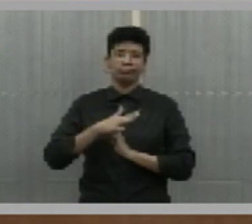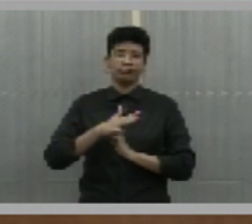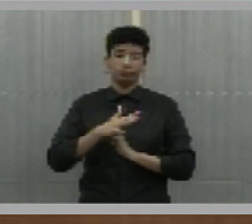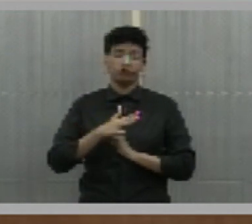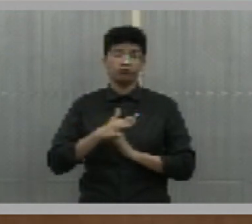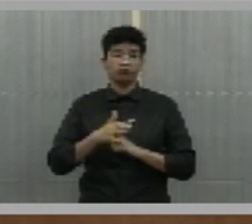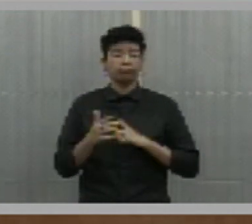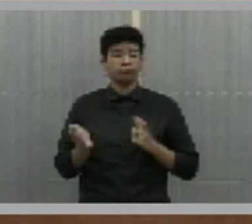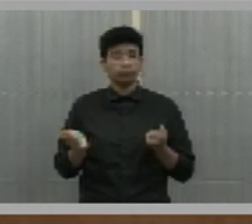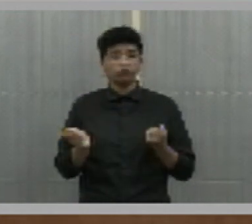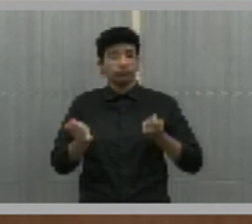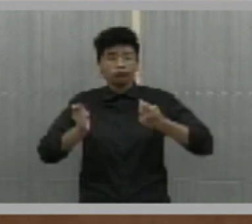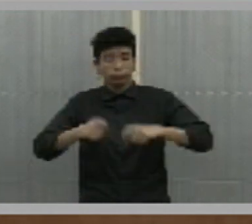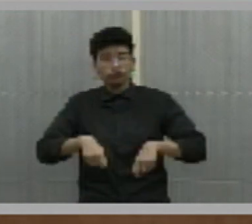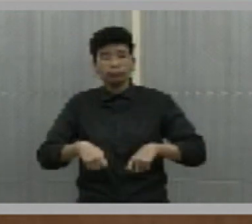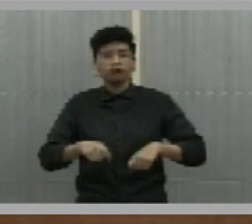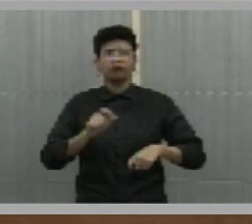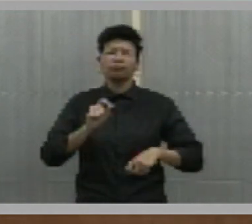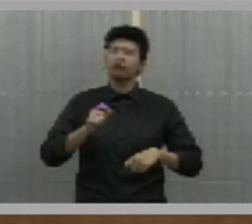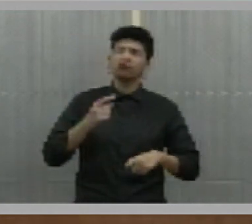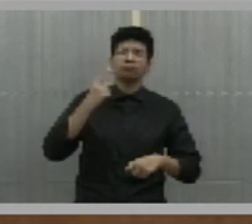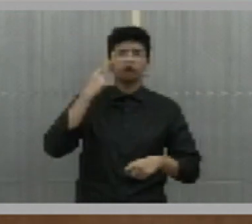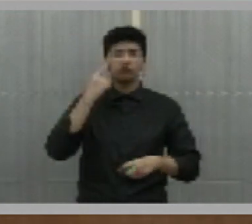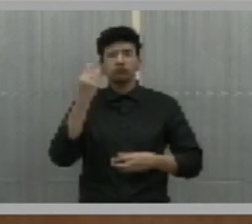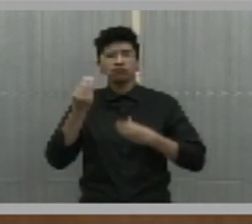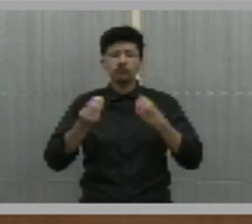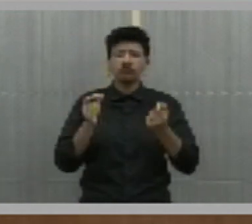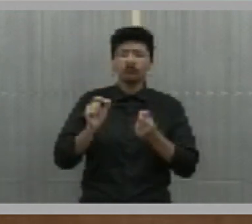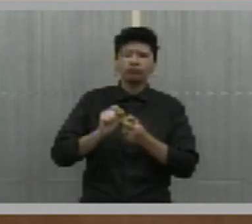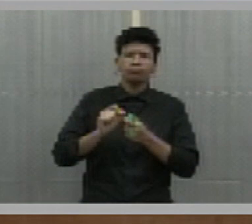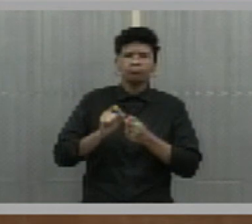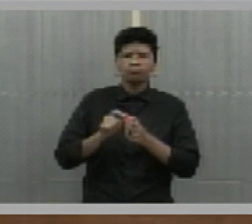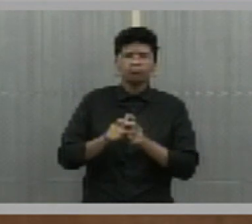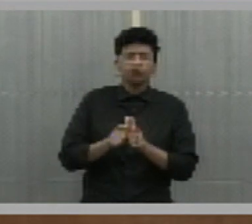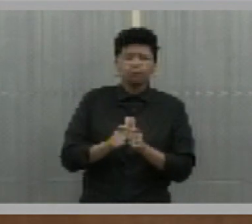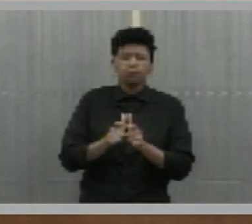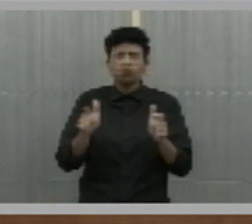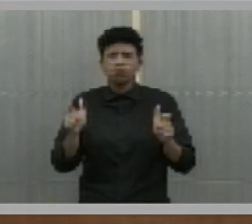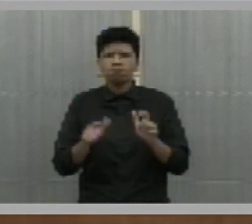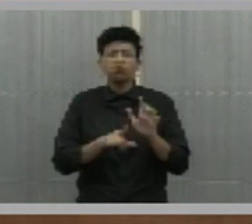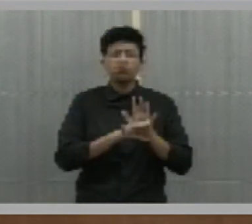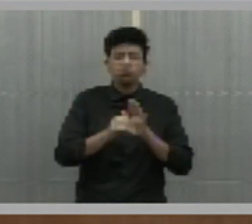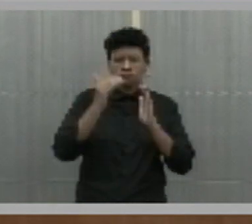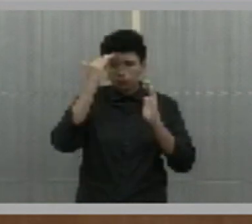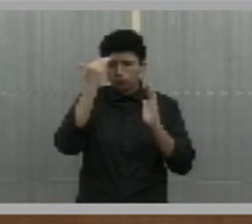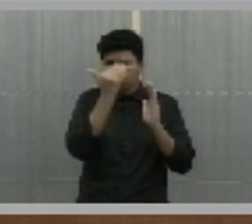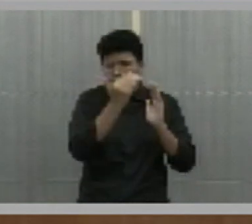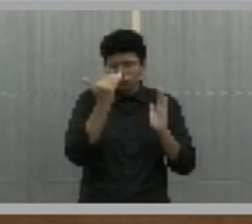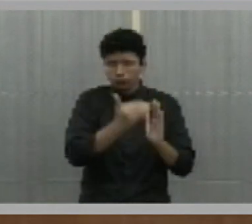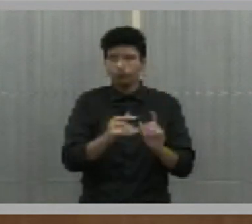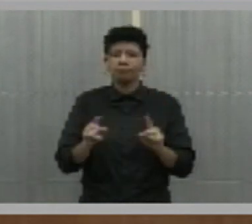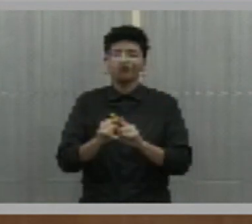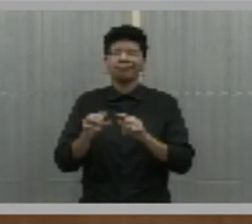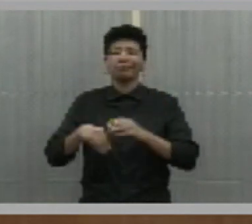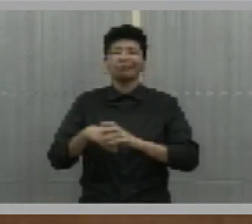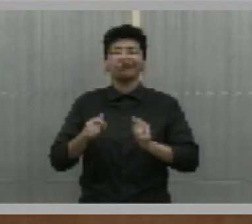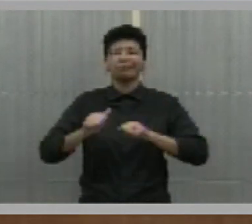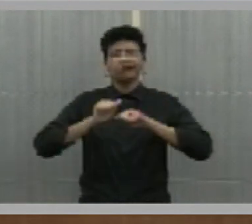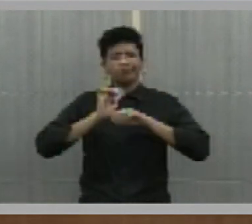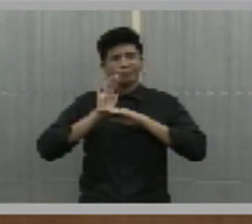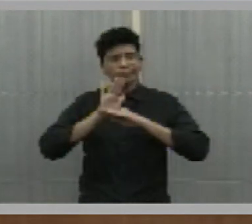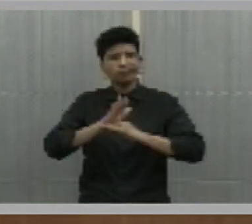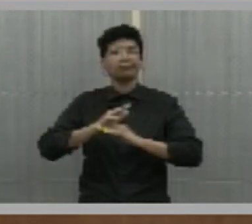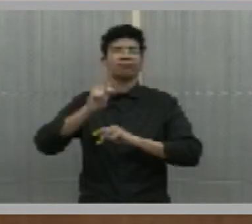casa à disposição de buscar ampliar legislações, caso sejam necessárias, a interlocução